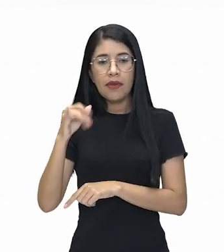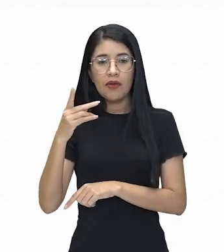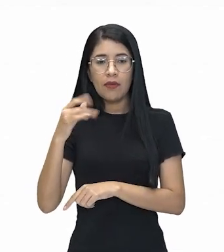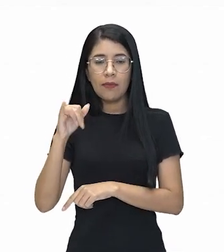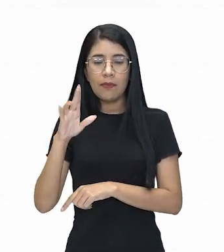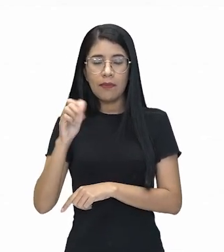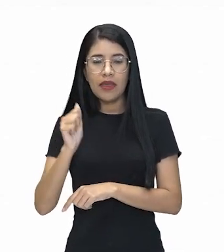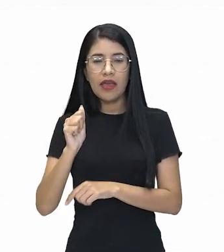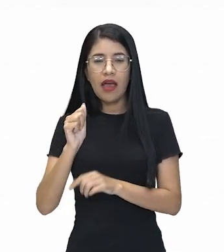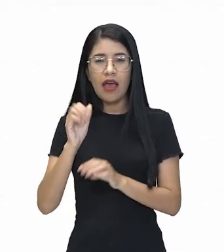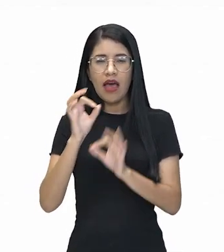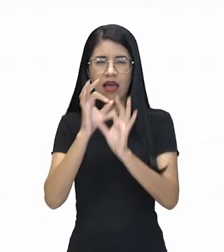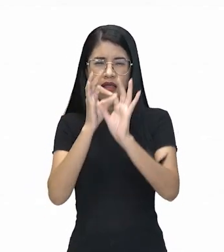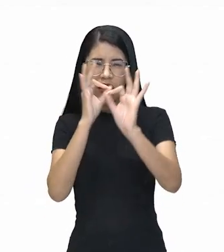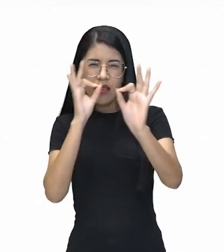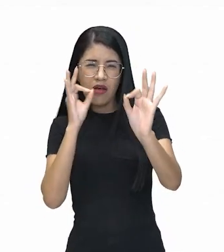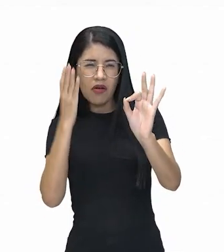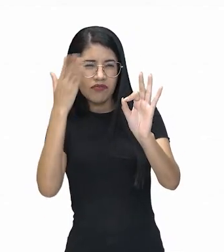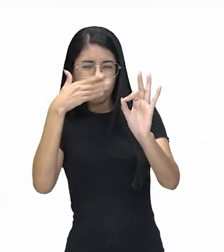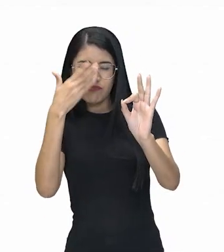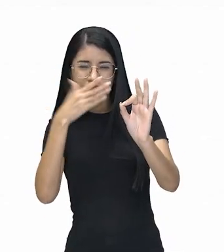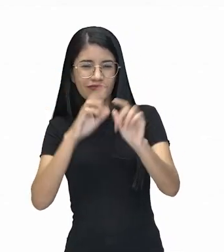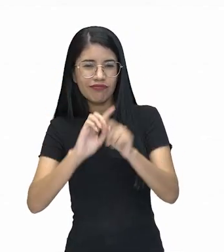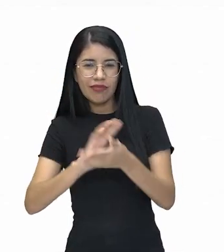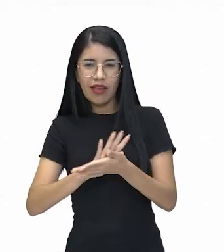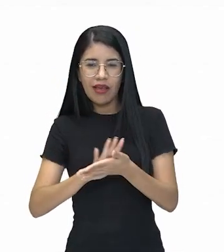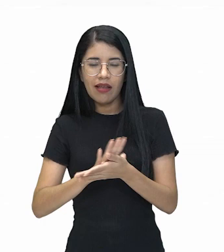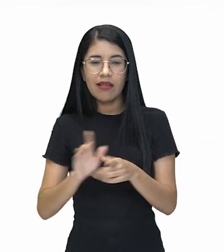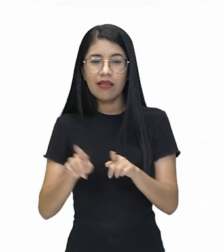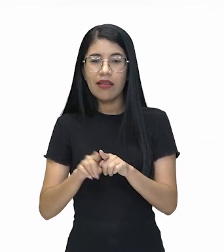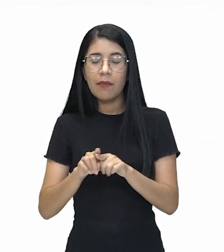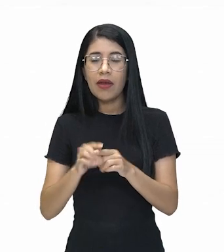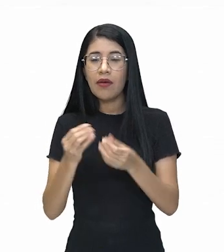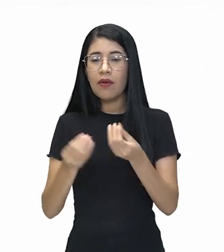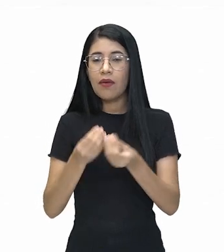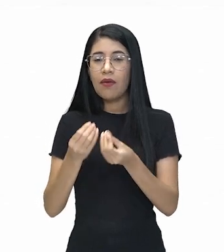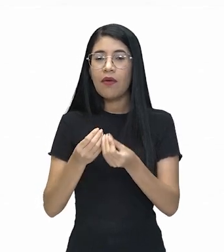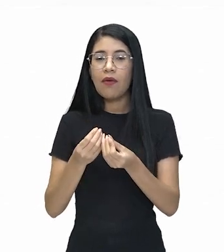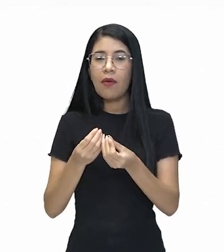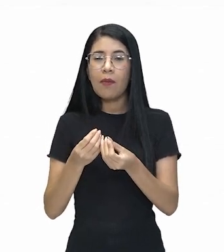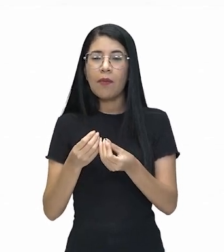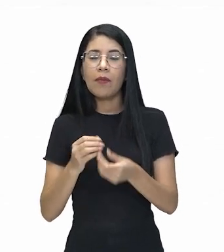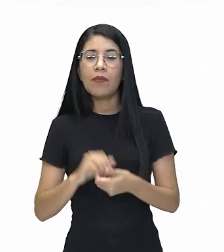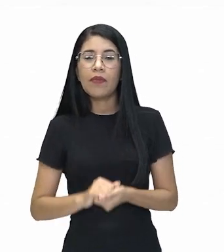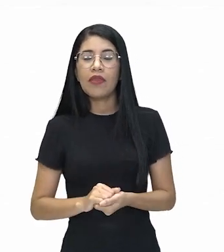de enxergar de longe, e para a correção da miopia, nós utilizamos aí lentes